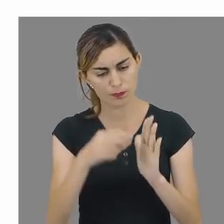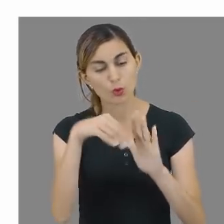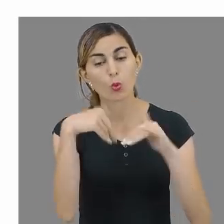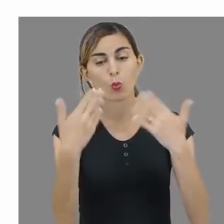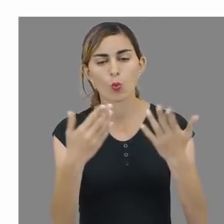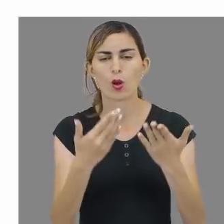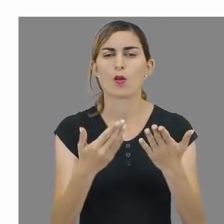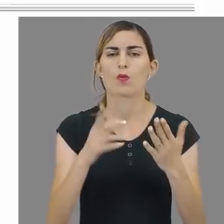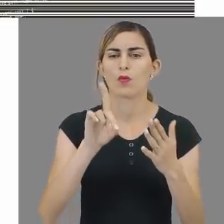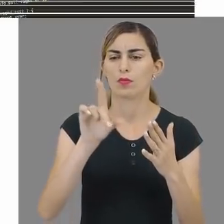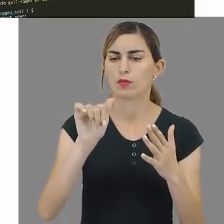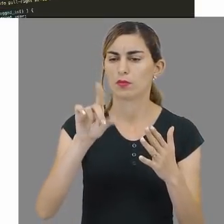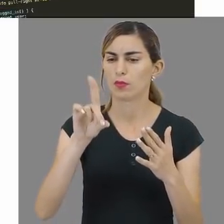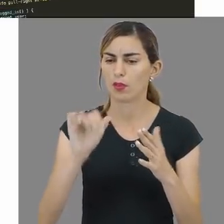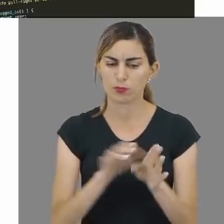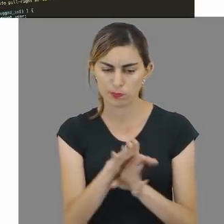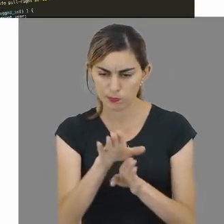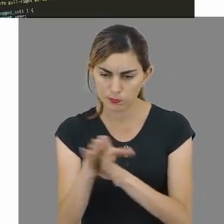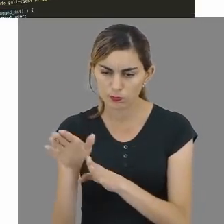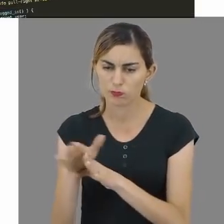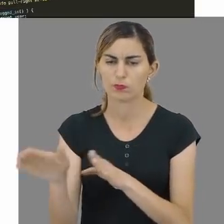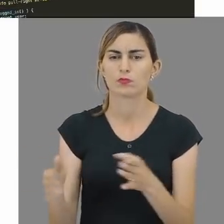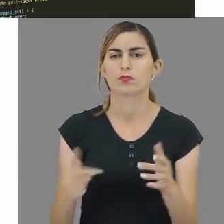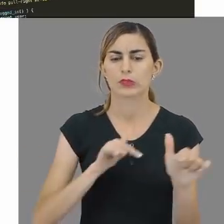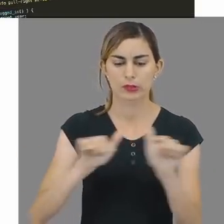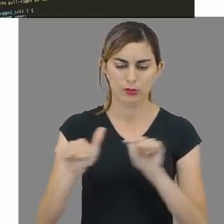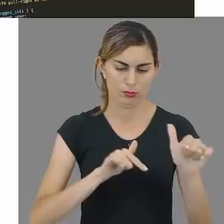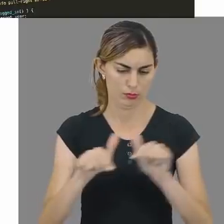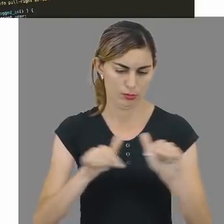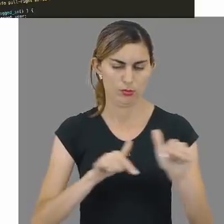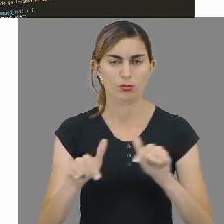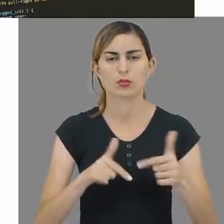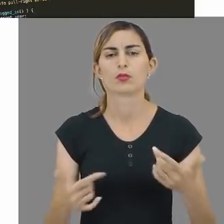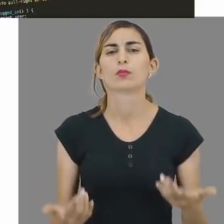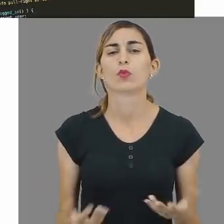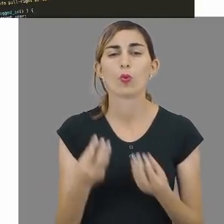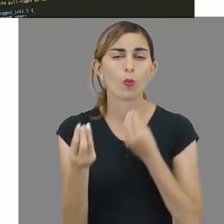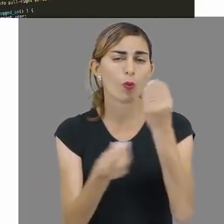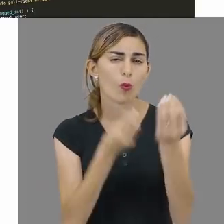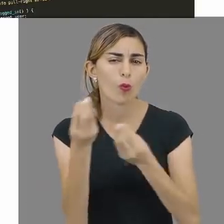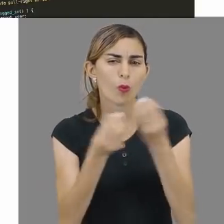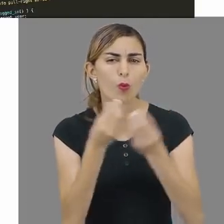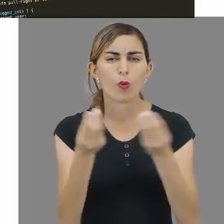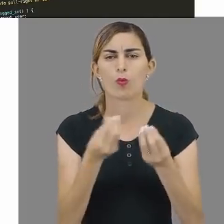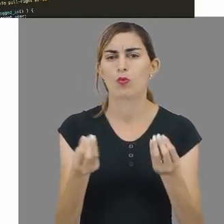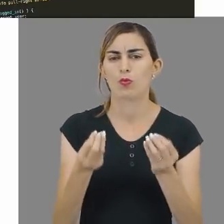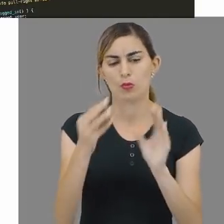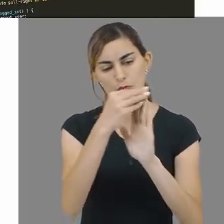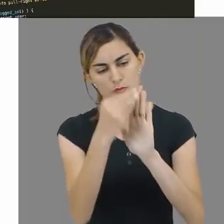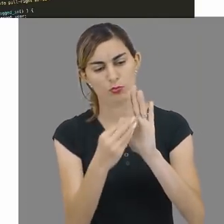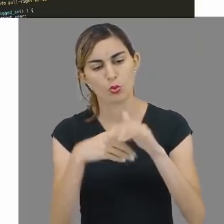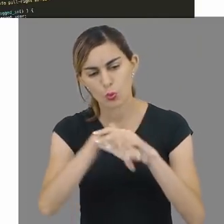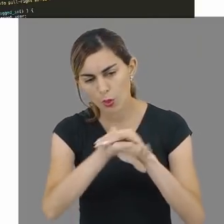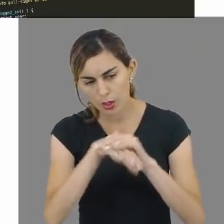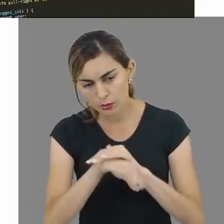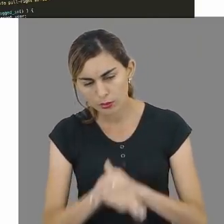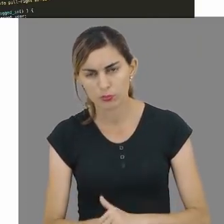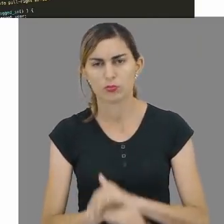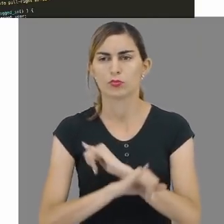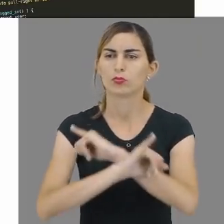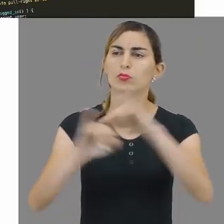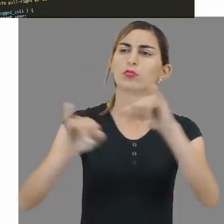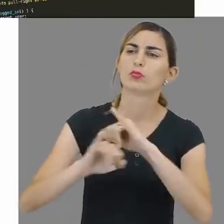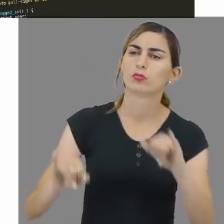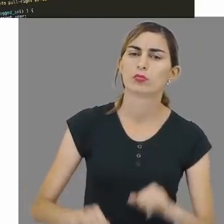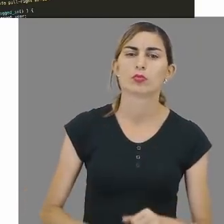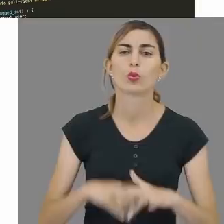sobre quais dados e instruções ele quer trabalhar, como esses dados serão armazenados, como serão